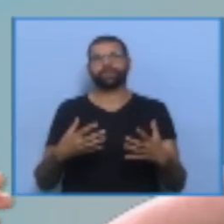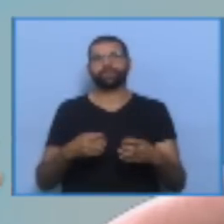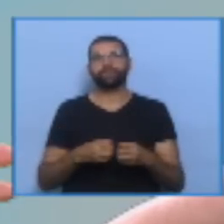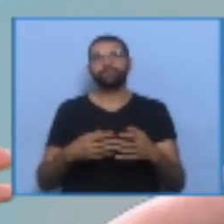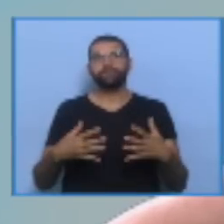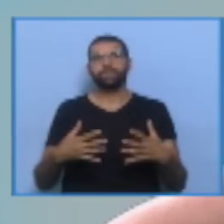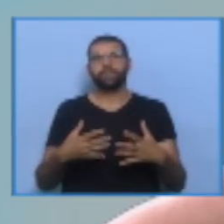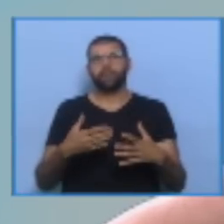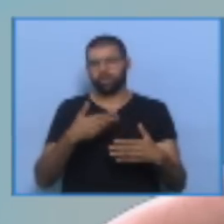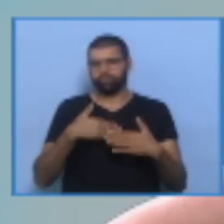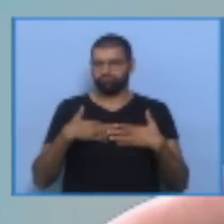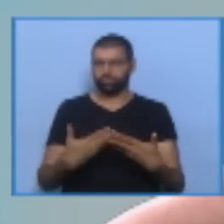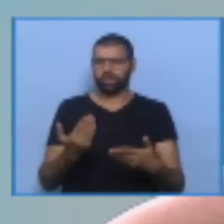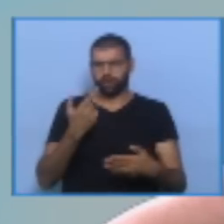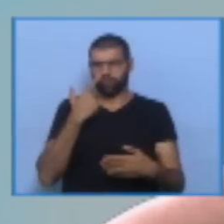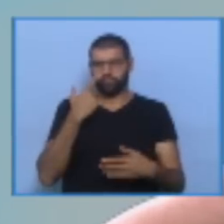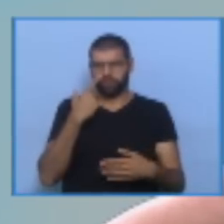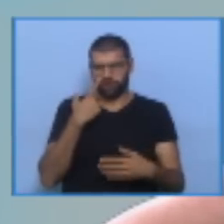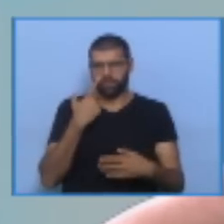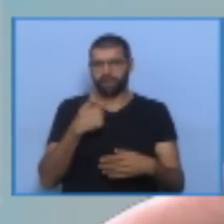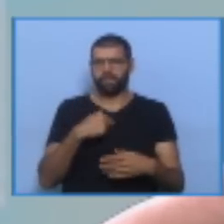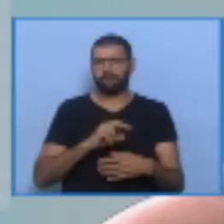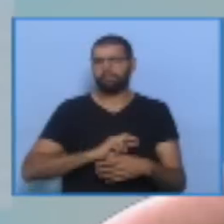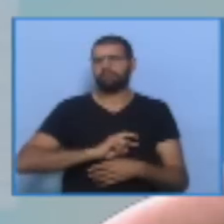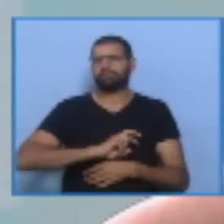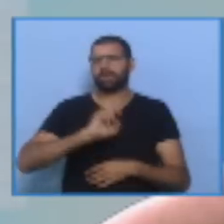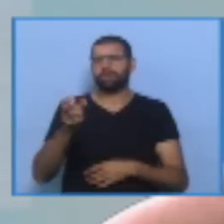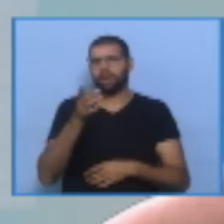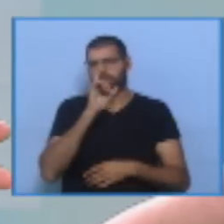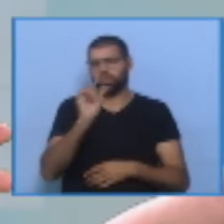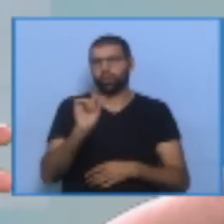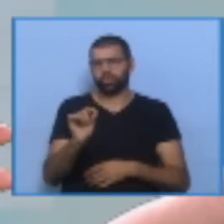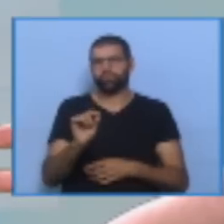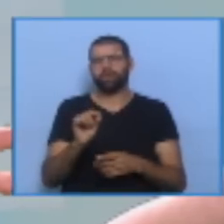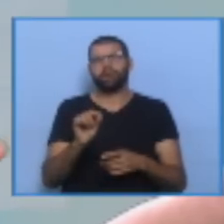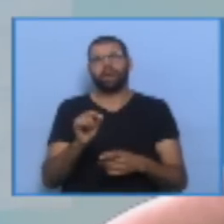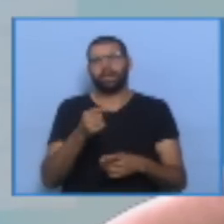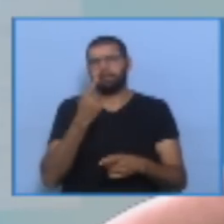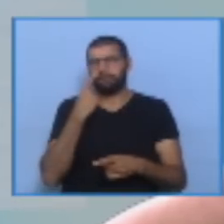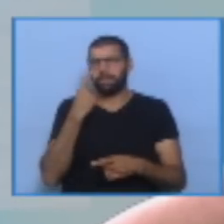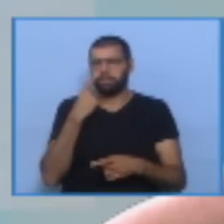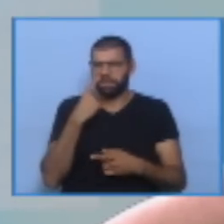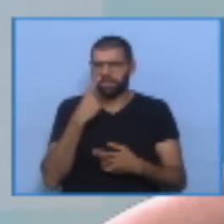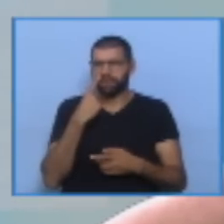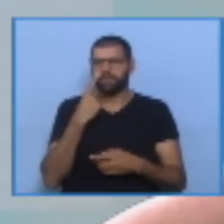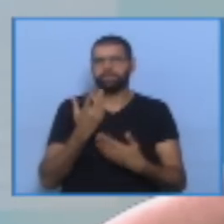às experiências de voluntariado e que partem para terras muito distantes em busca destas experiências,